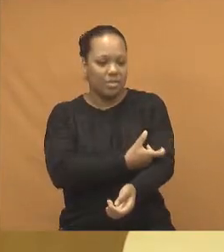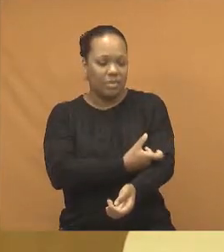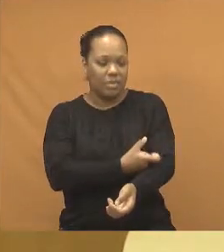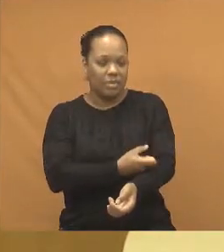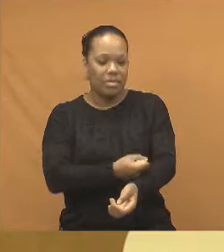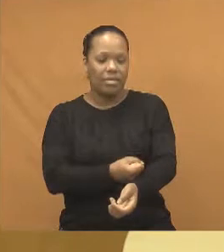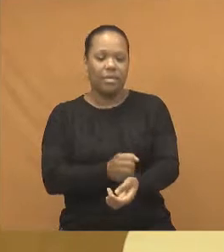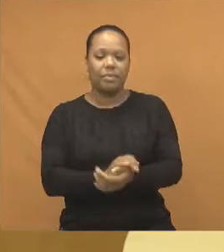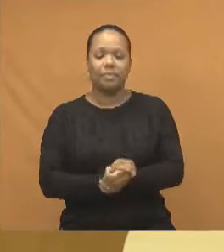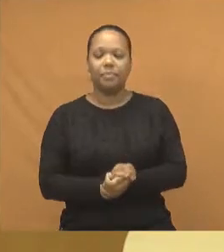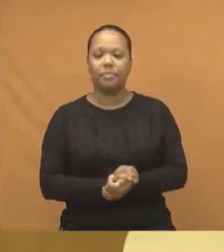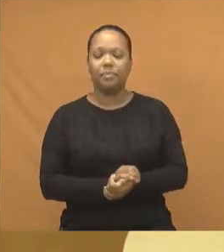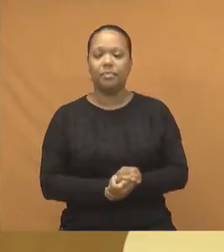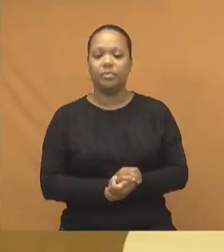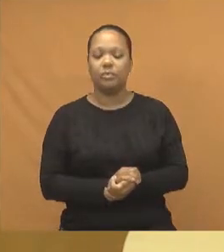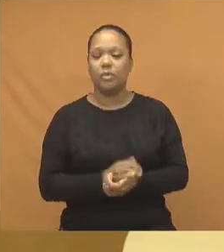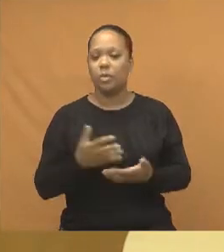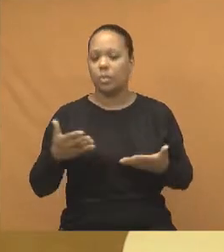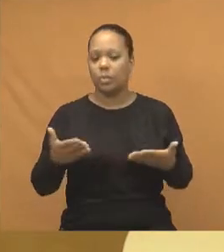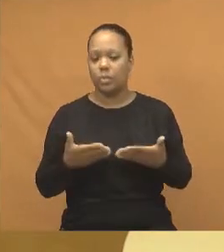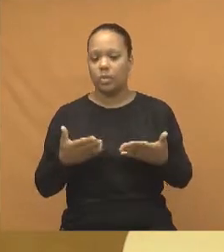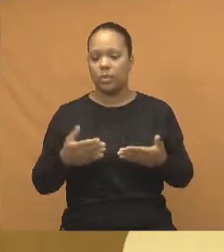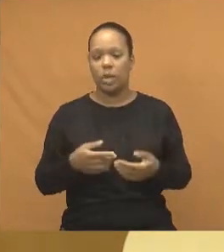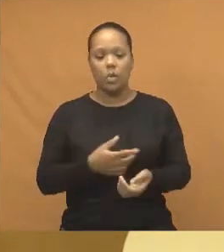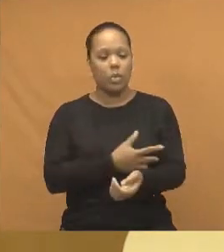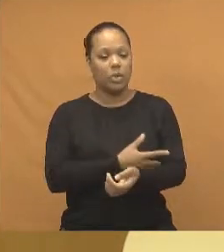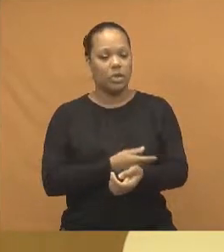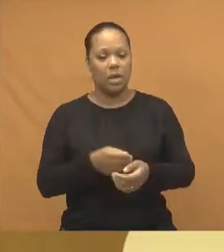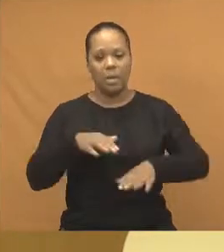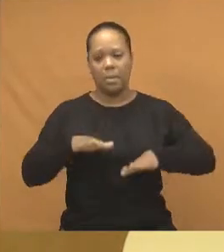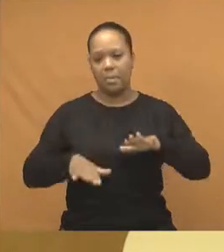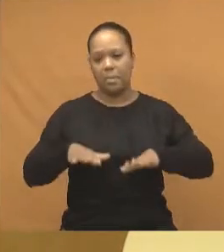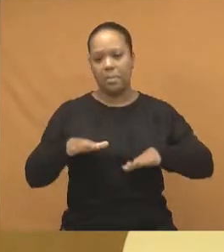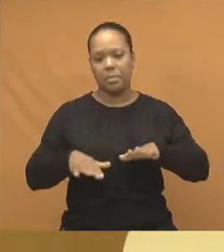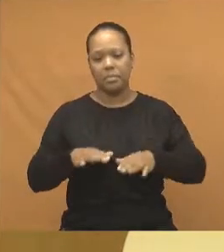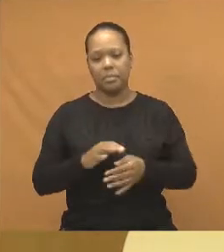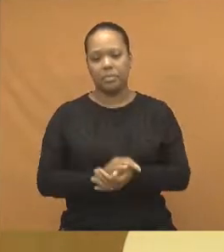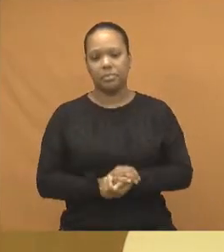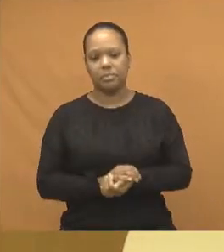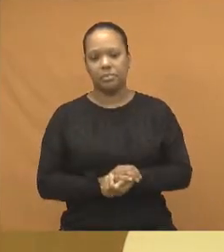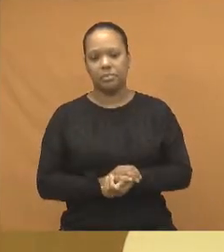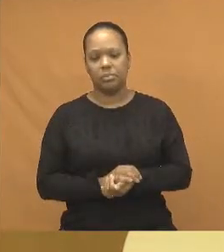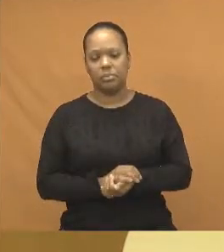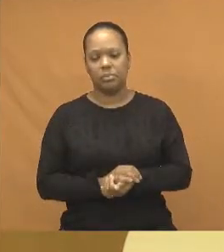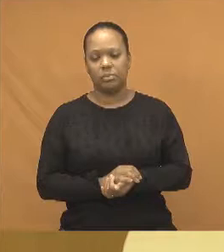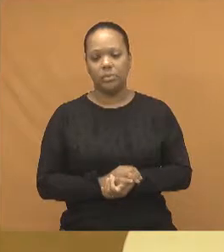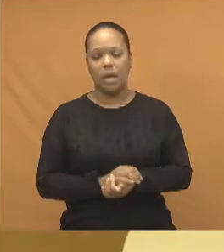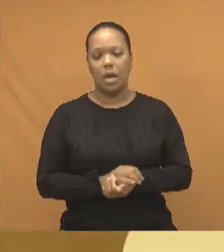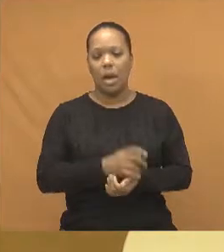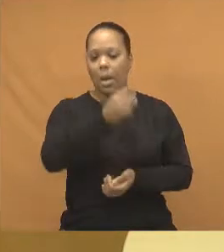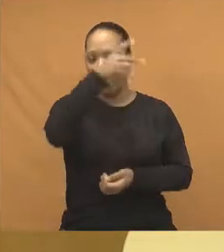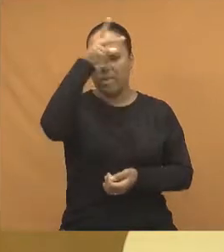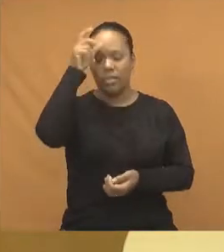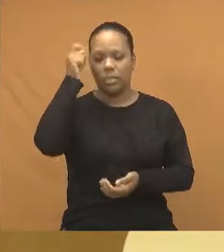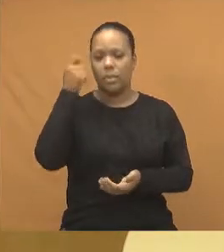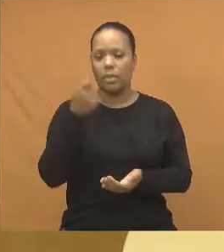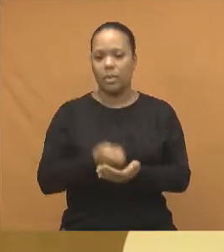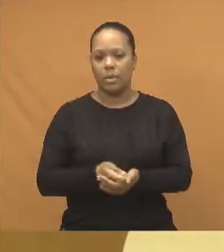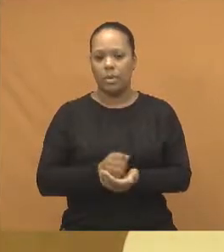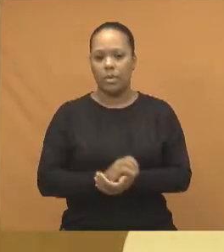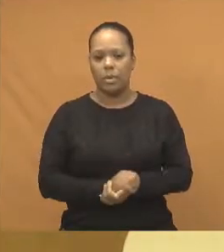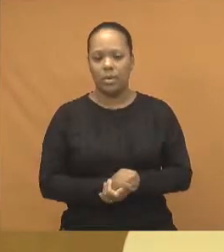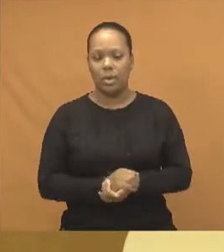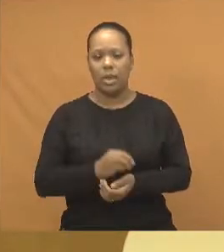material para os exames. Hoje, um exame, a média do exame que a prefeitura paga é R$